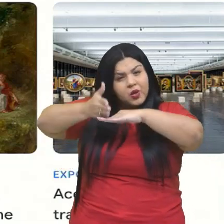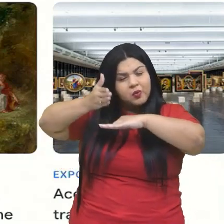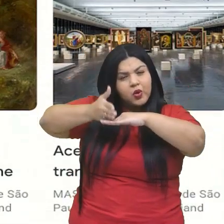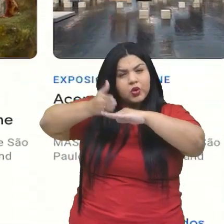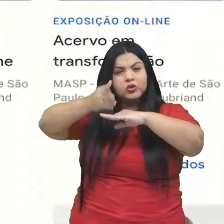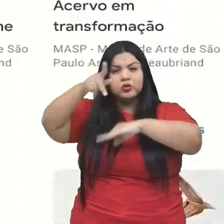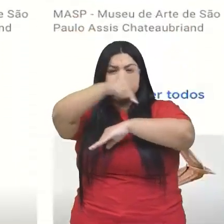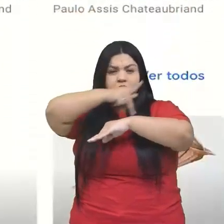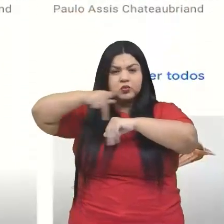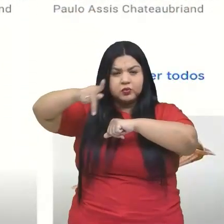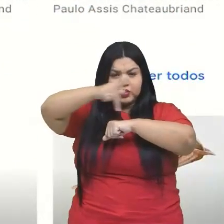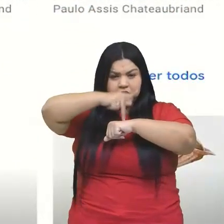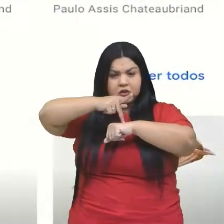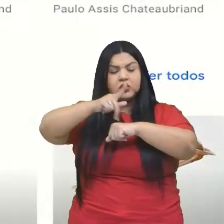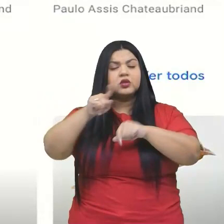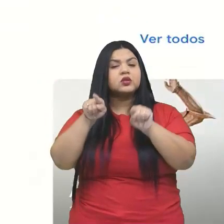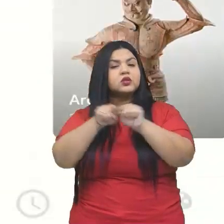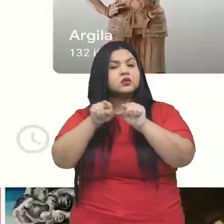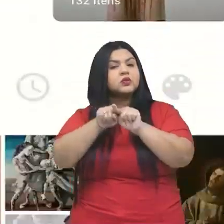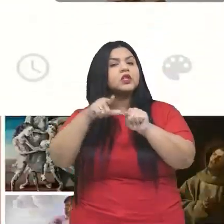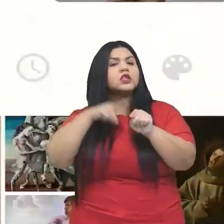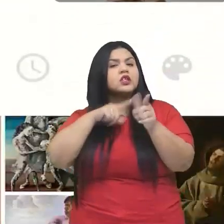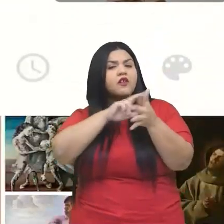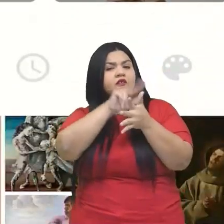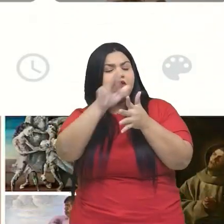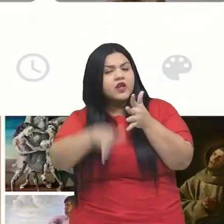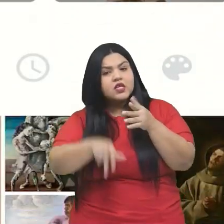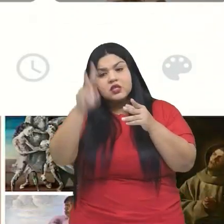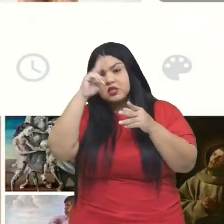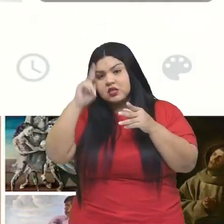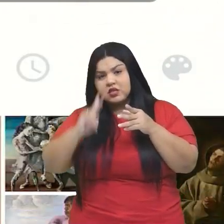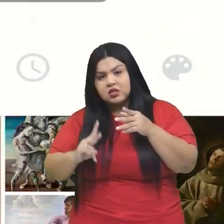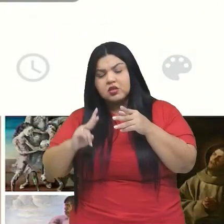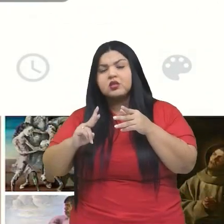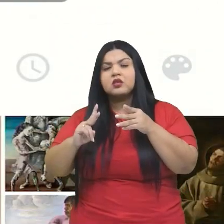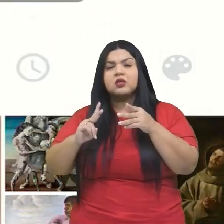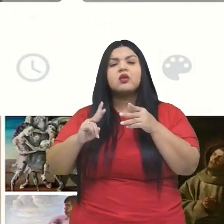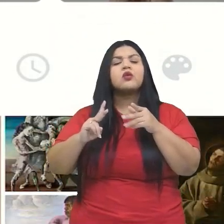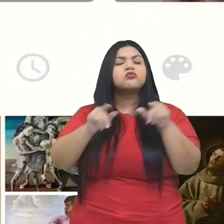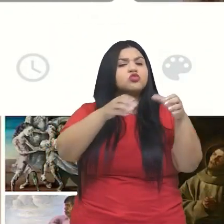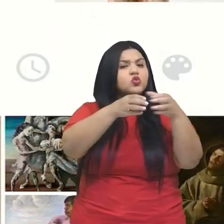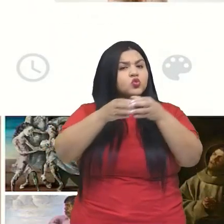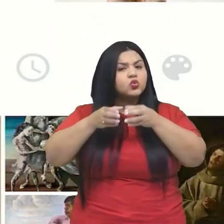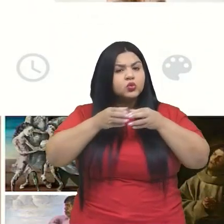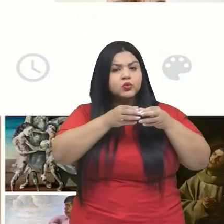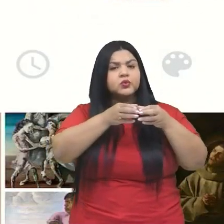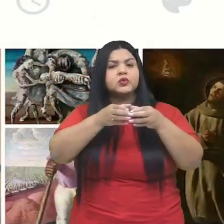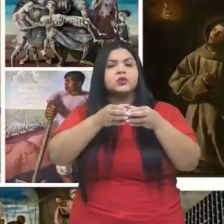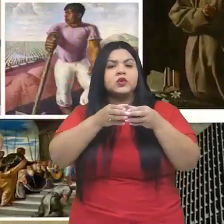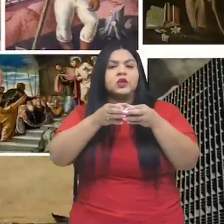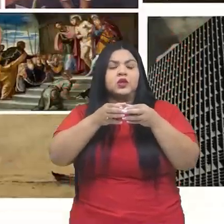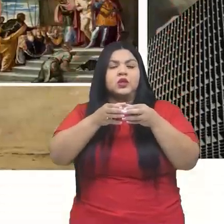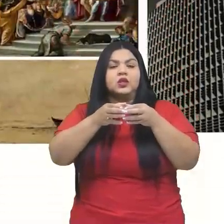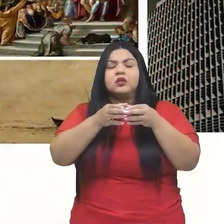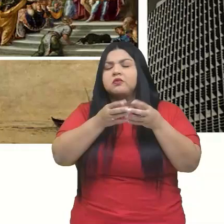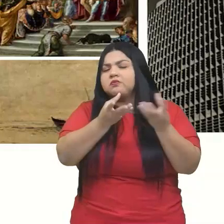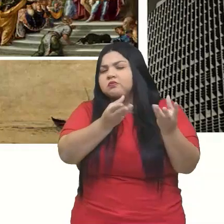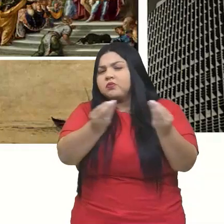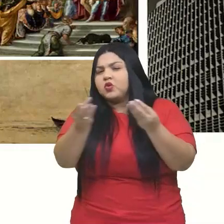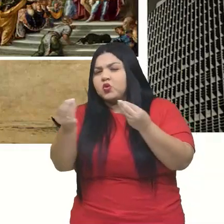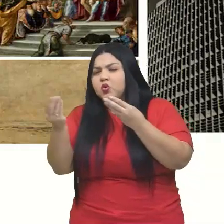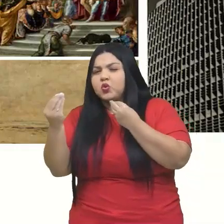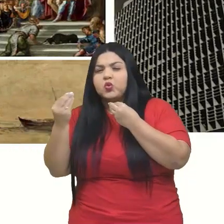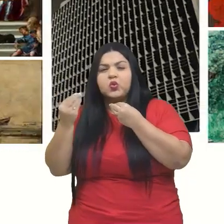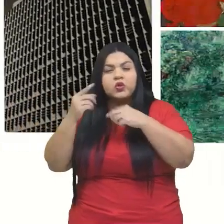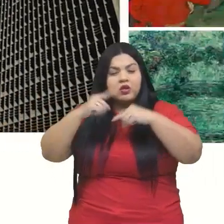bom? E a gente tem aqui, ó, diversas histórias, entre outras coleções aqui, muitas obras de